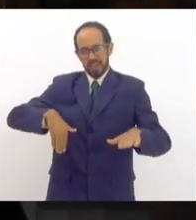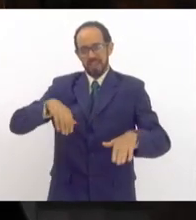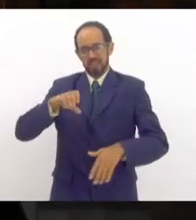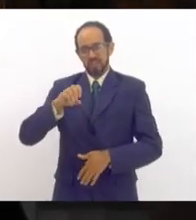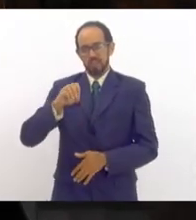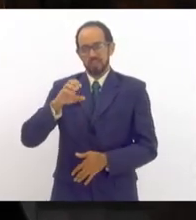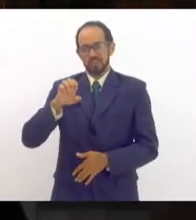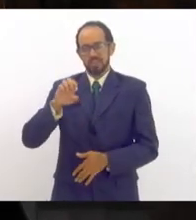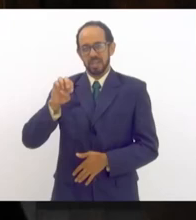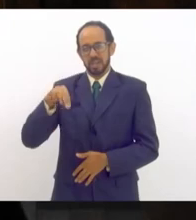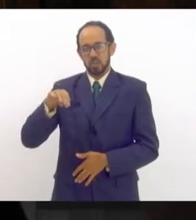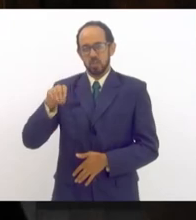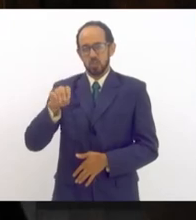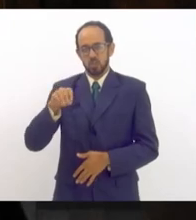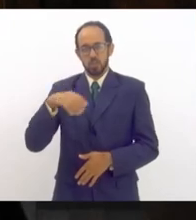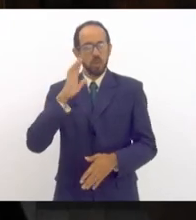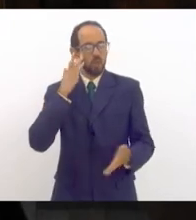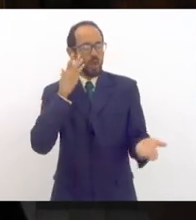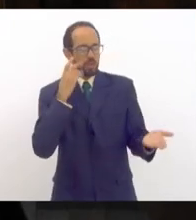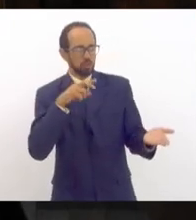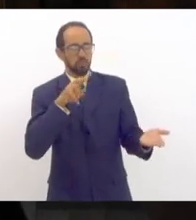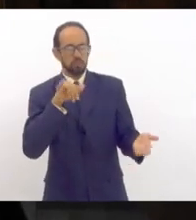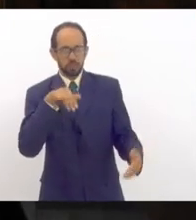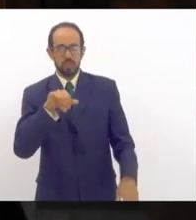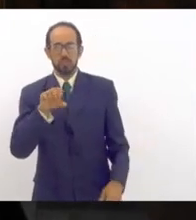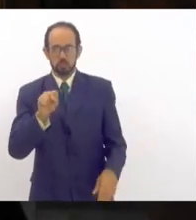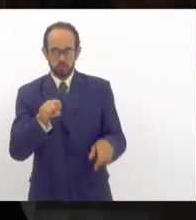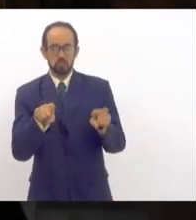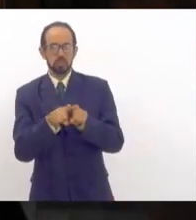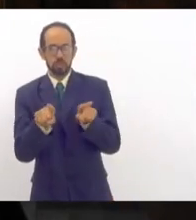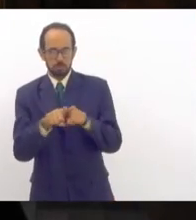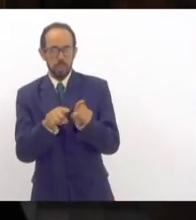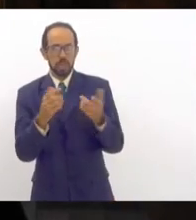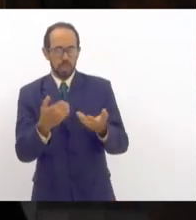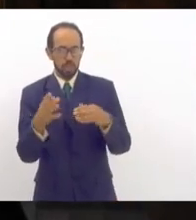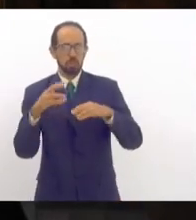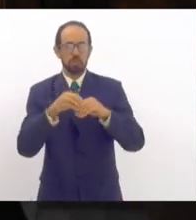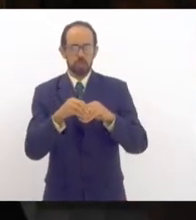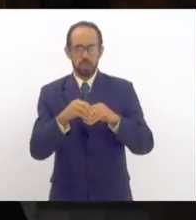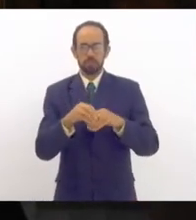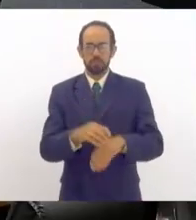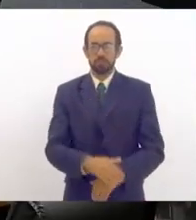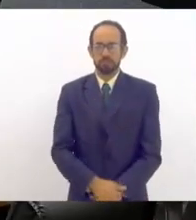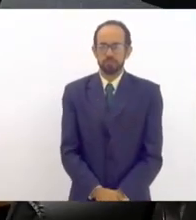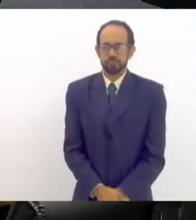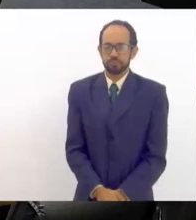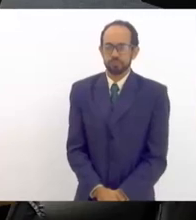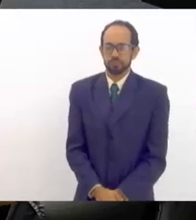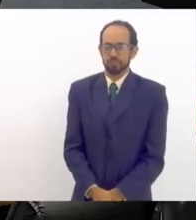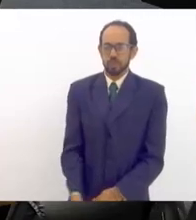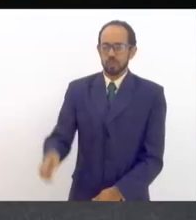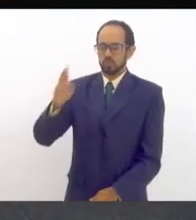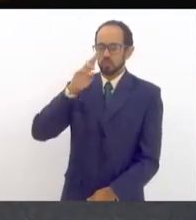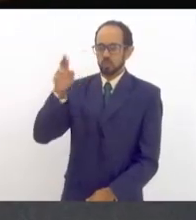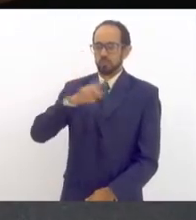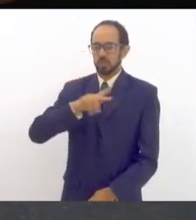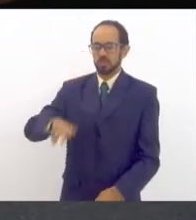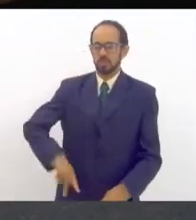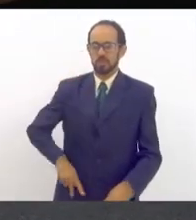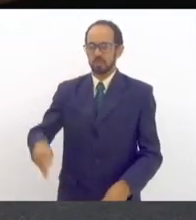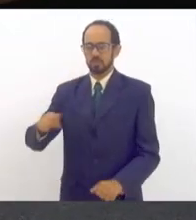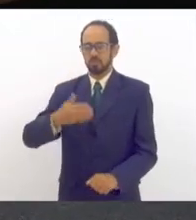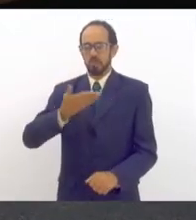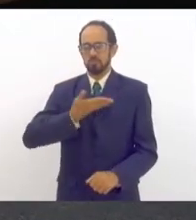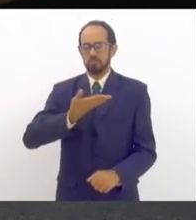acho que Deputado Vinícius cozzolino também que é contribuir aqui Presidente senhor presidente meu querido amigo